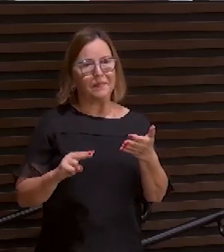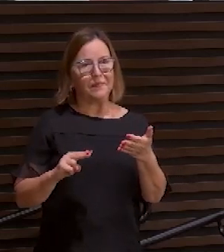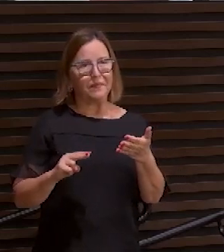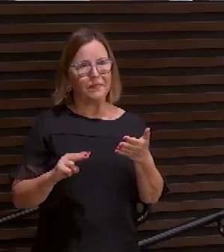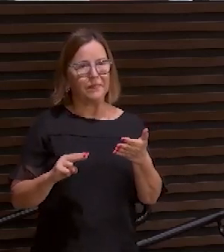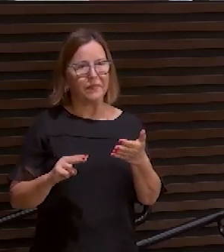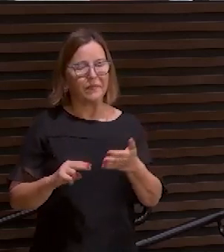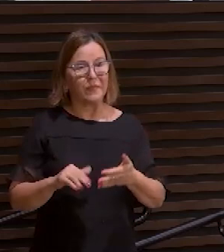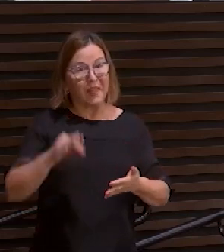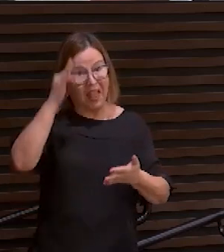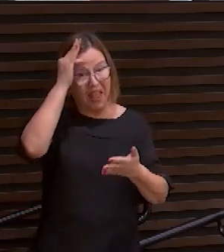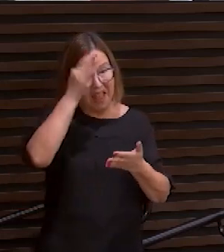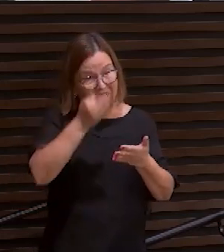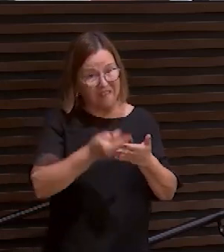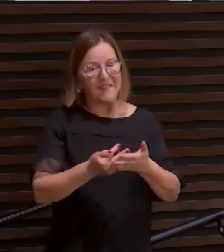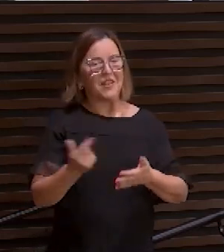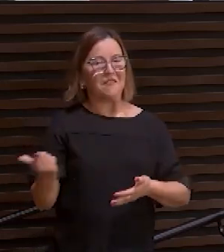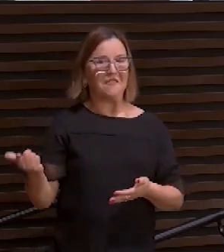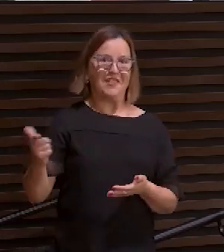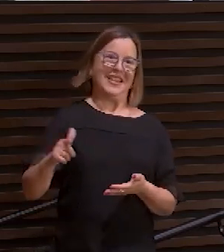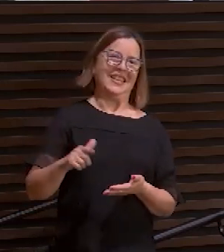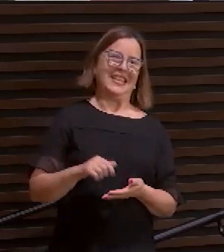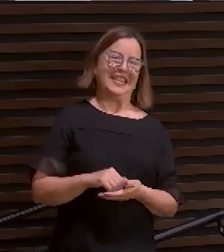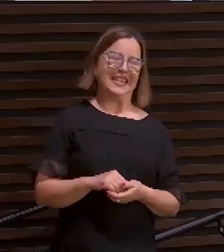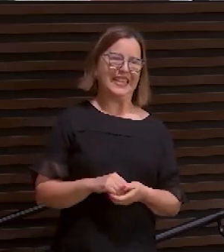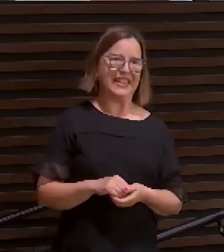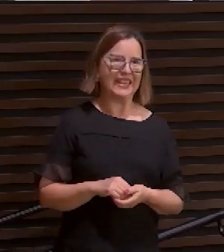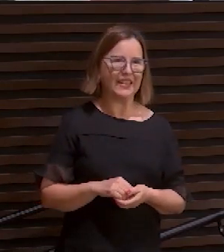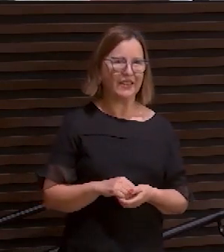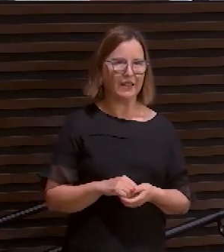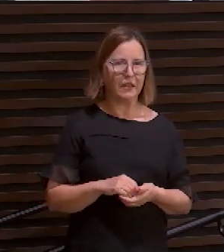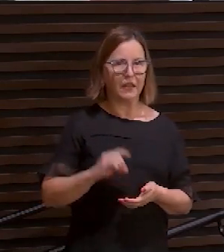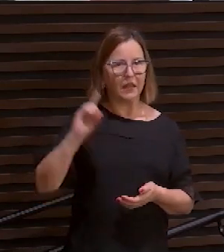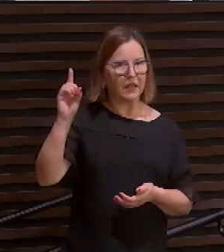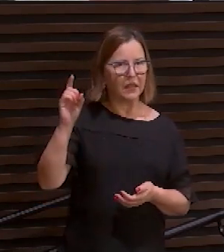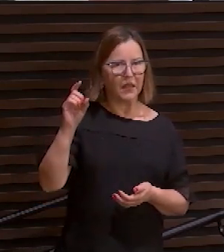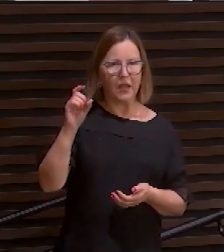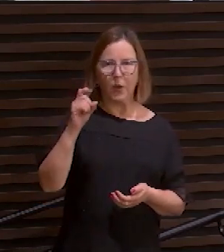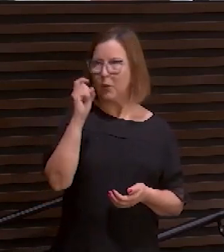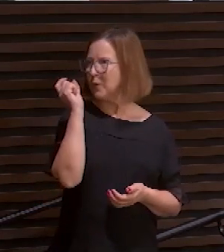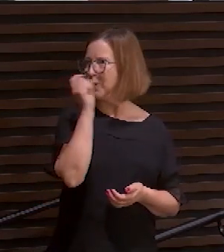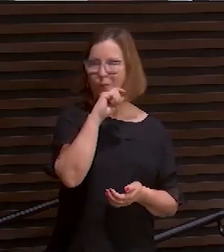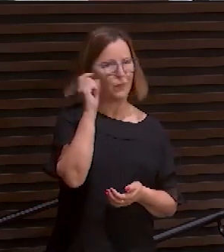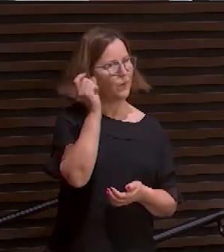Que a fé vem. Deus não pode mentir.